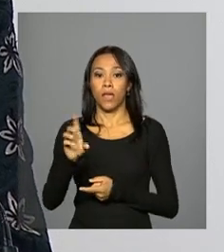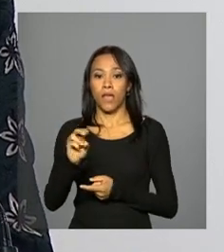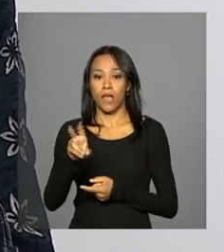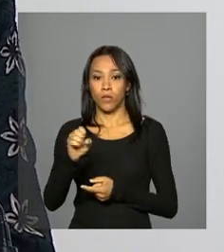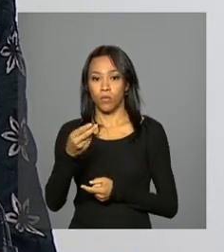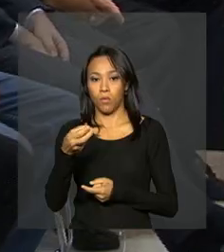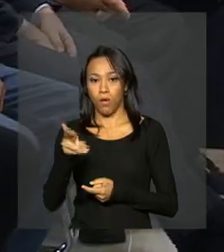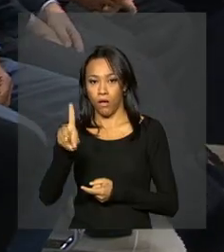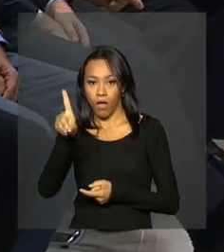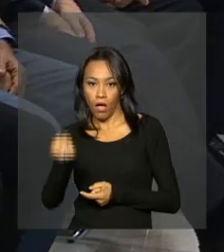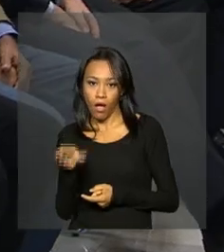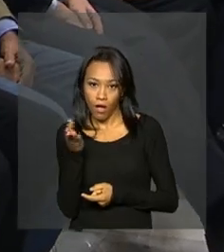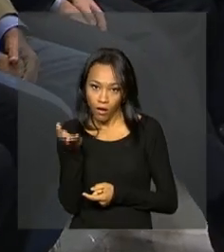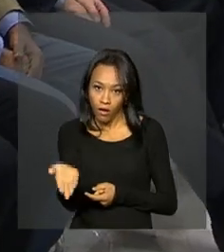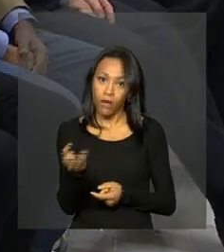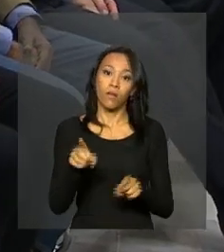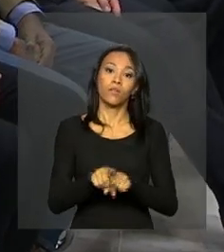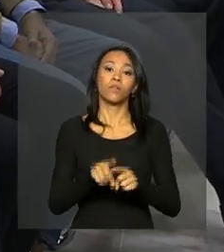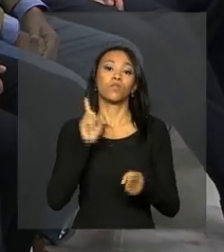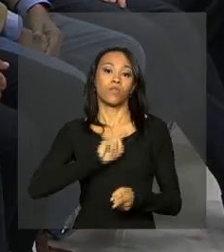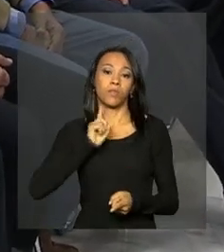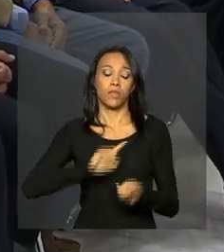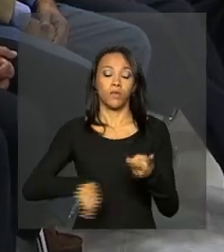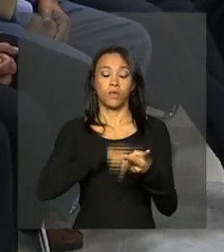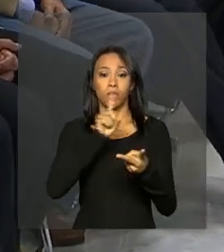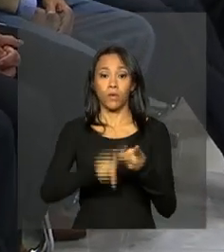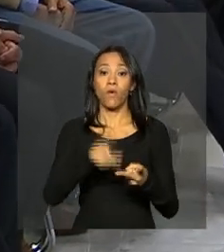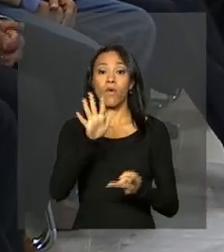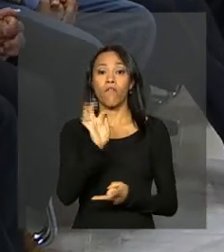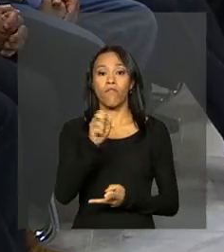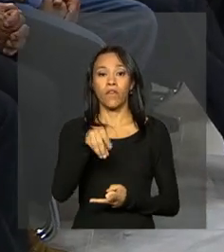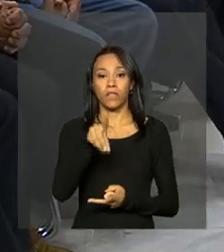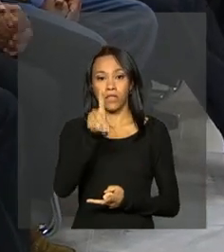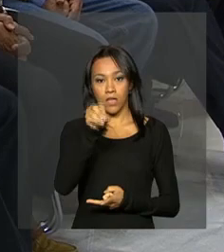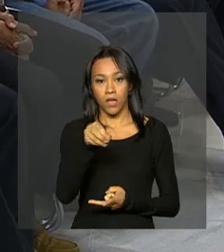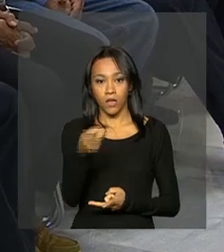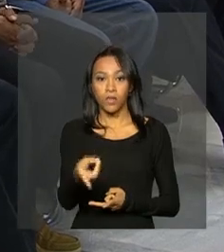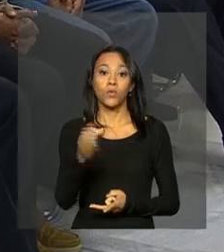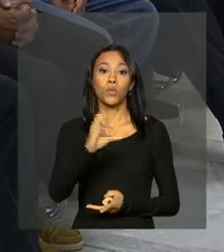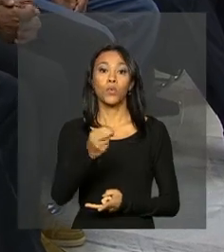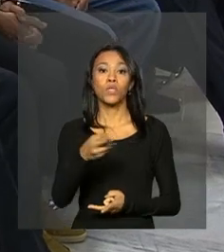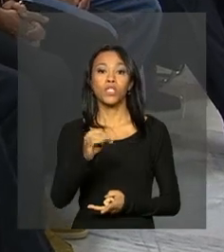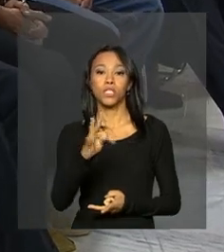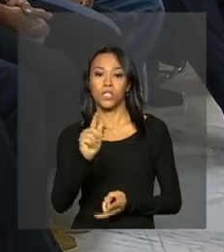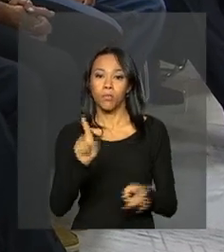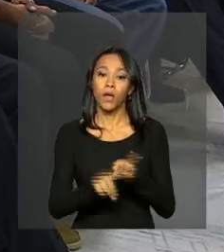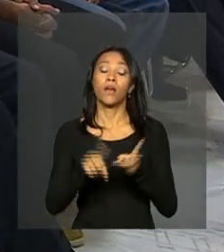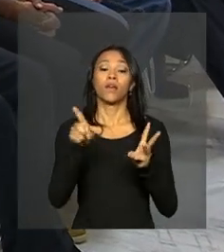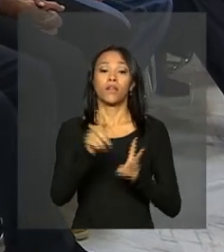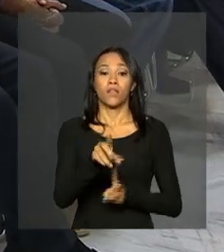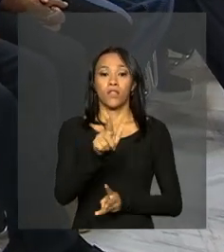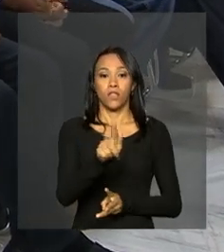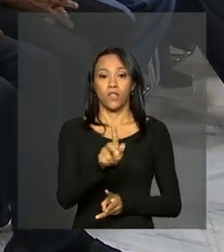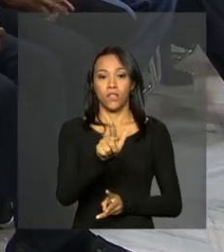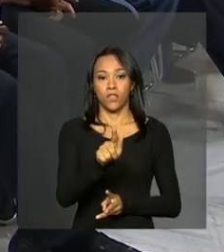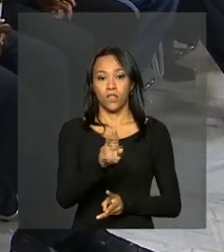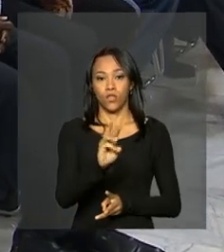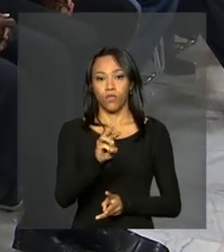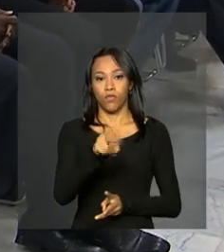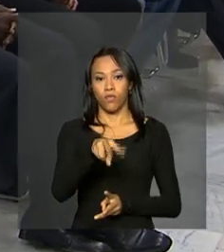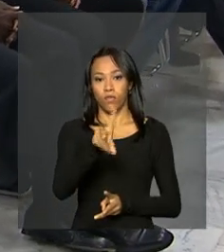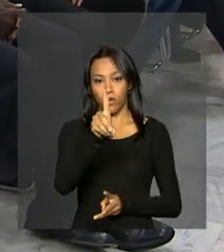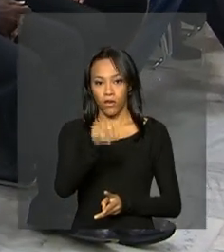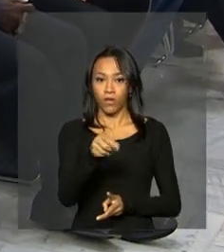Eduardo Carvalho, Bandeira de Melo, do Flamengo, Fernando Cabral, do Coritiba, Gilvan de Pinho Tavares, do